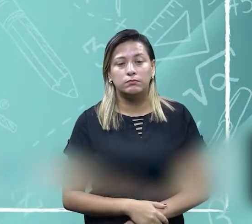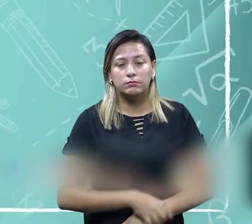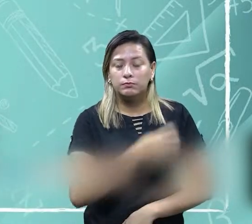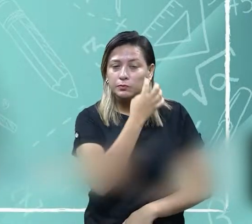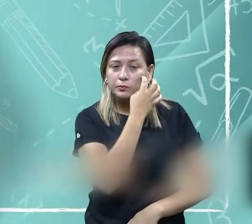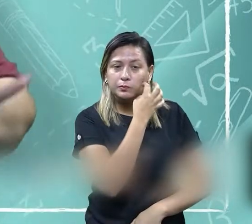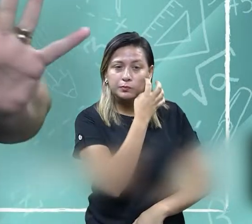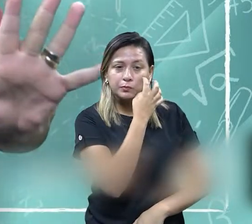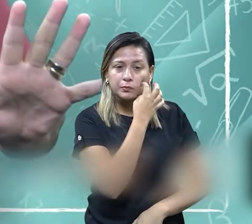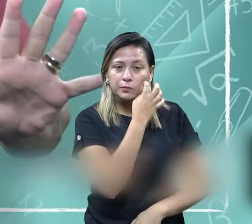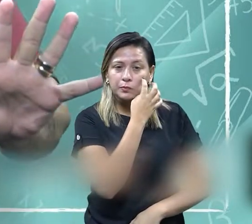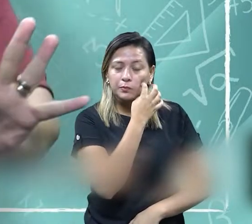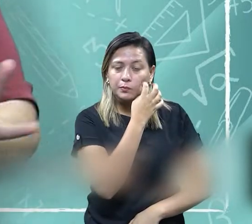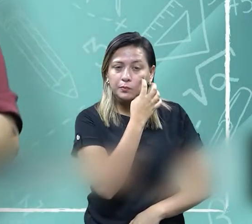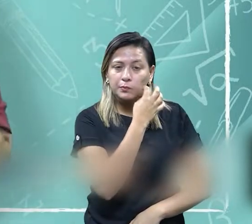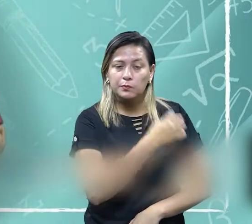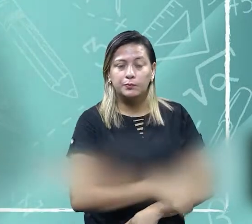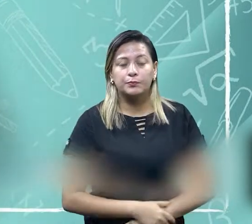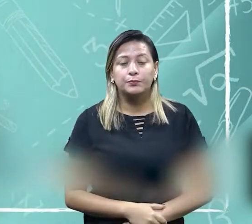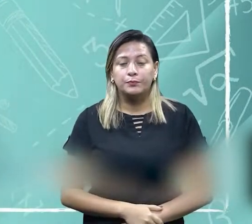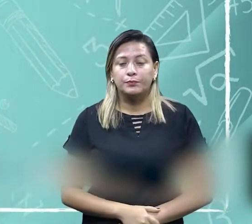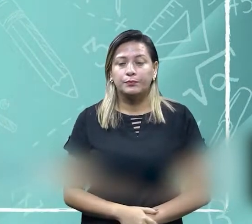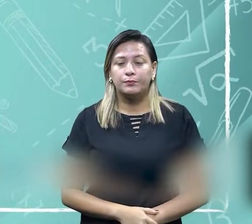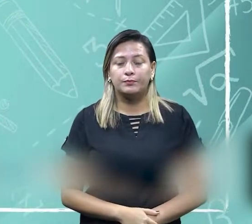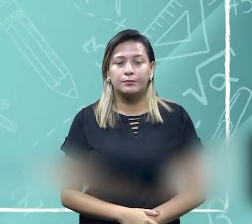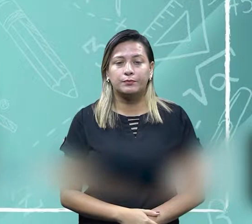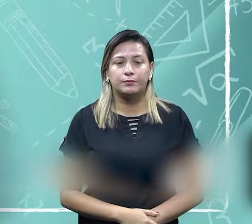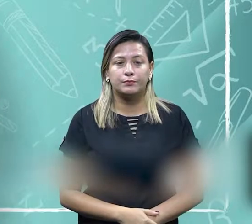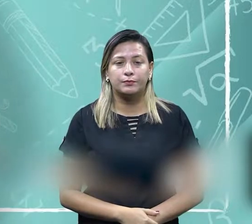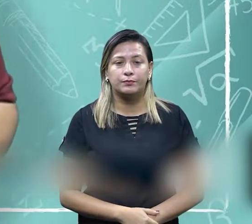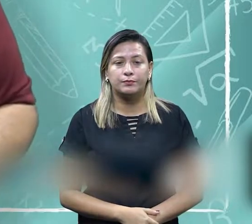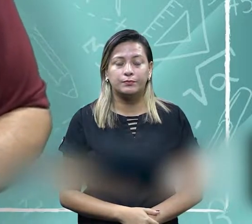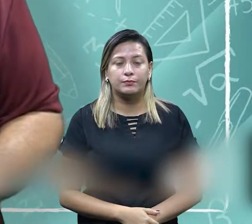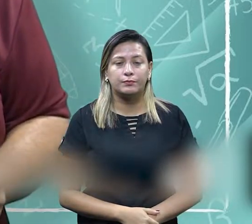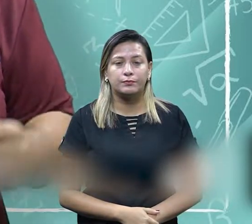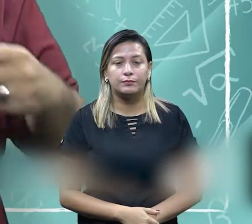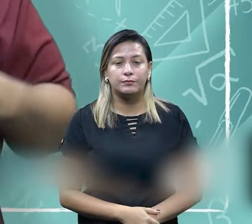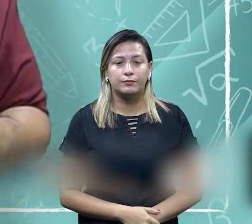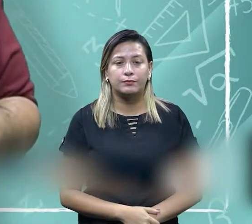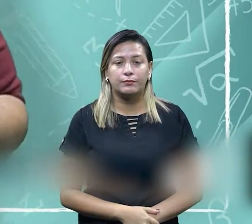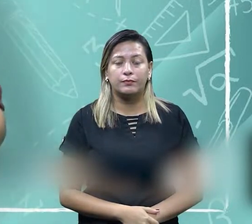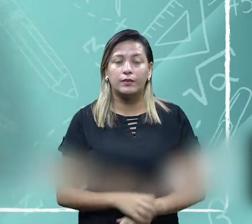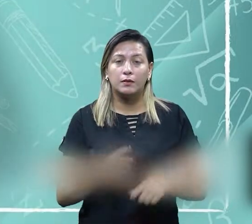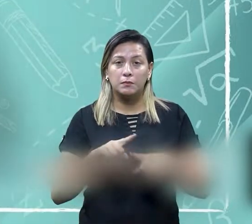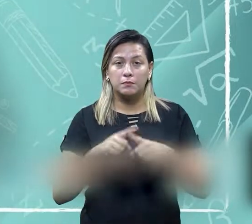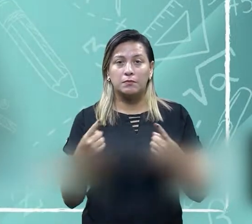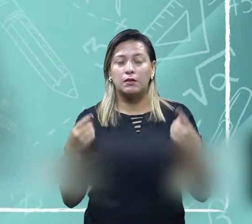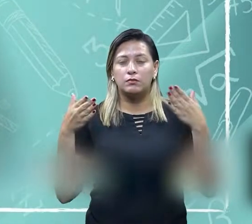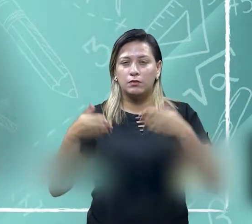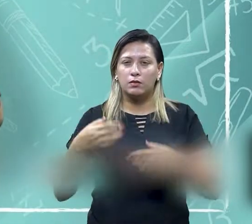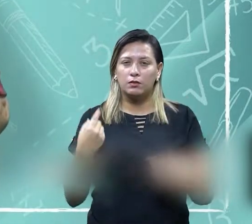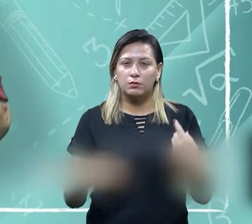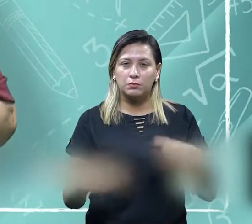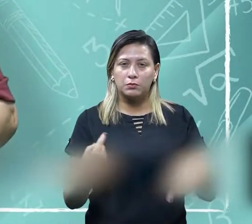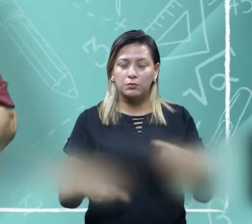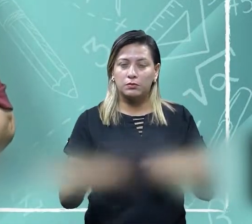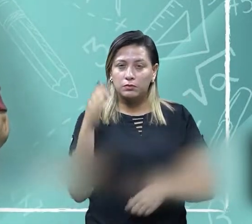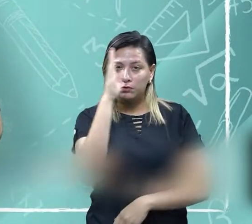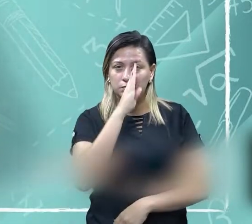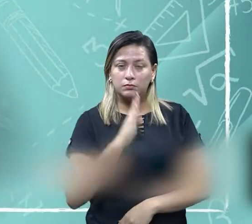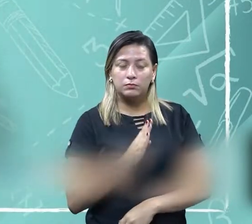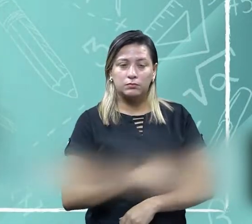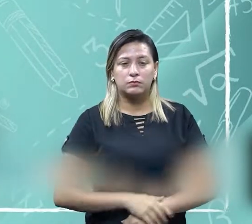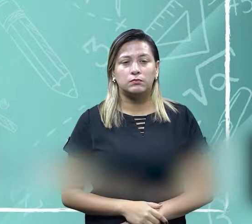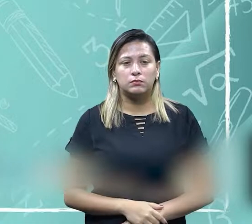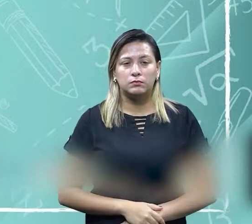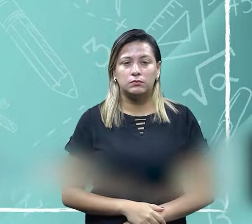esse slide. Mas, com relação às políticas brasileiras, com relação